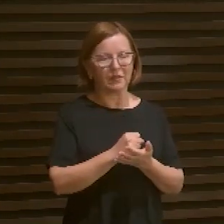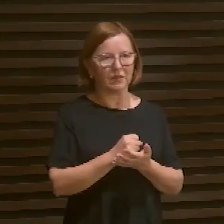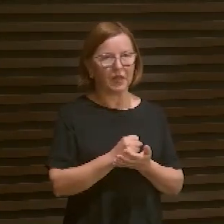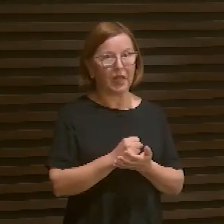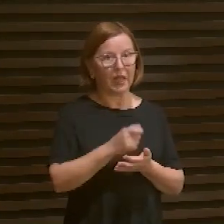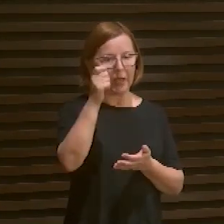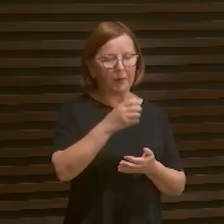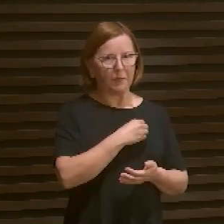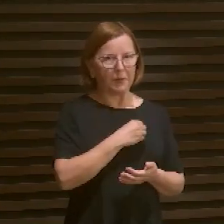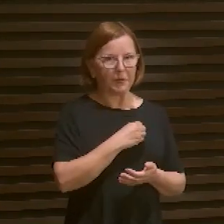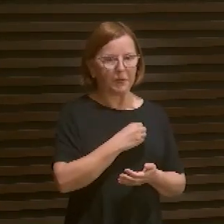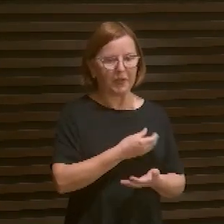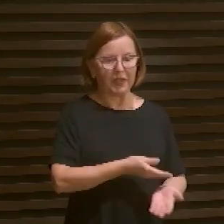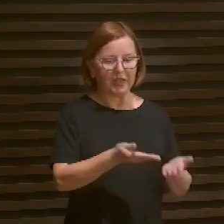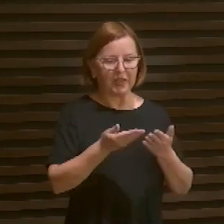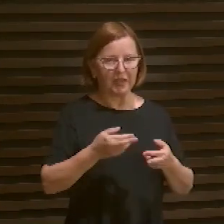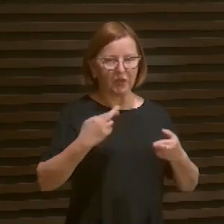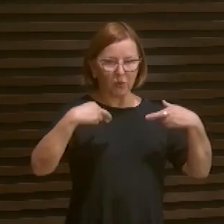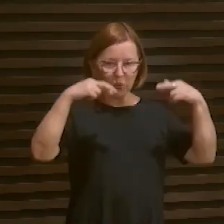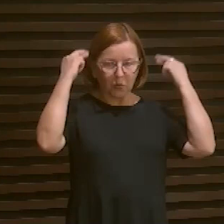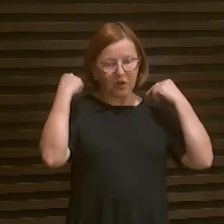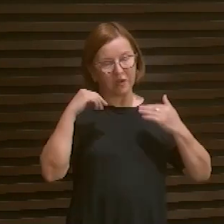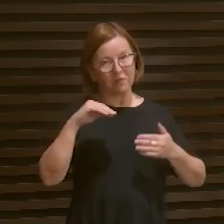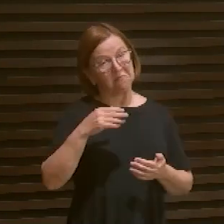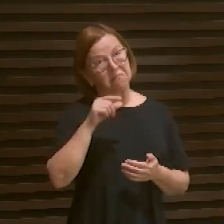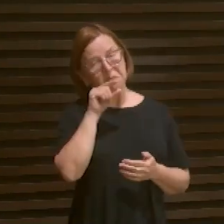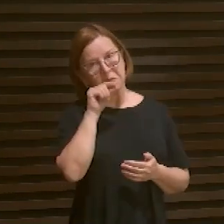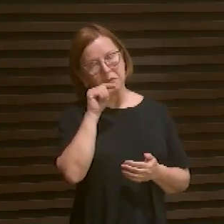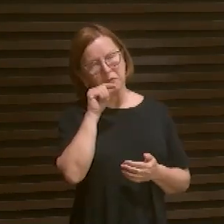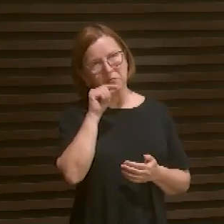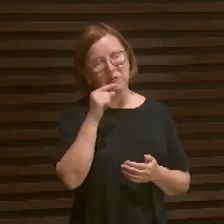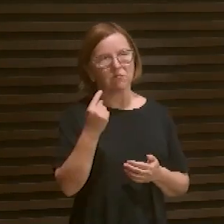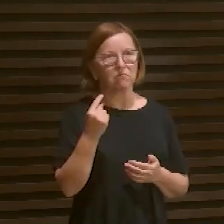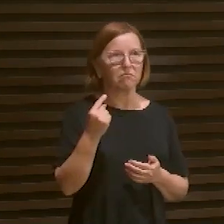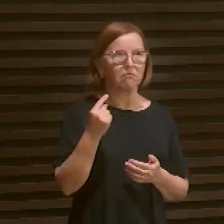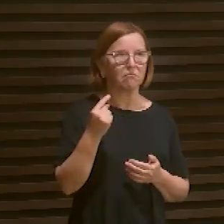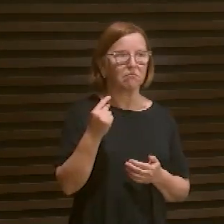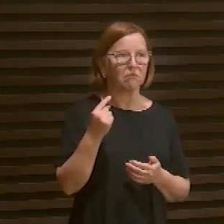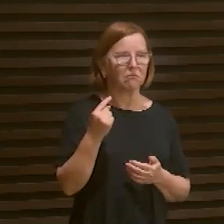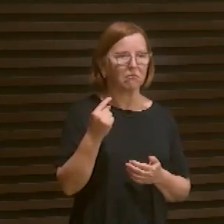um cordeiro, uma pomba, uma